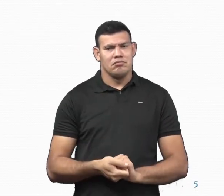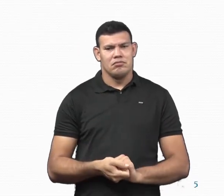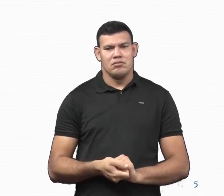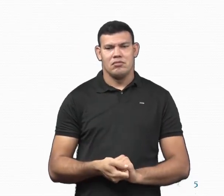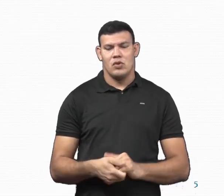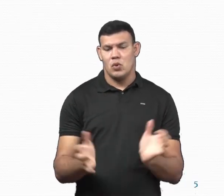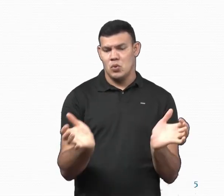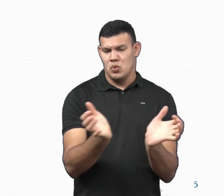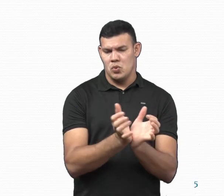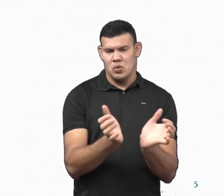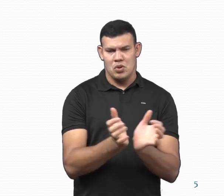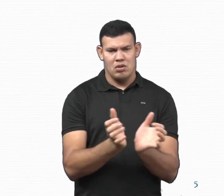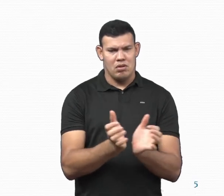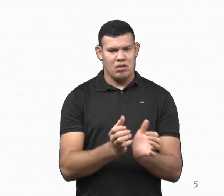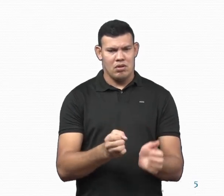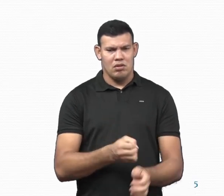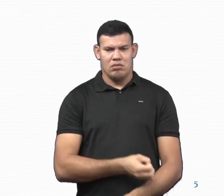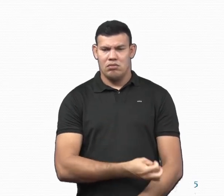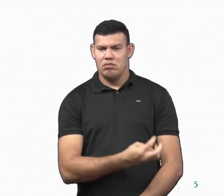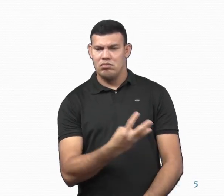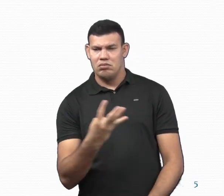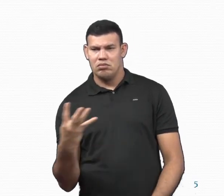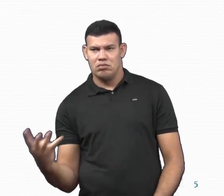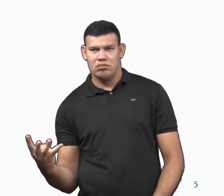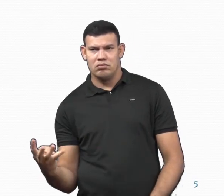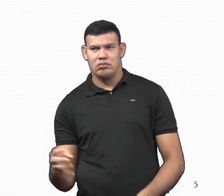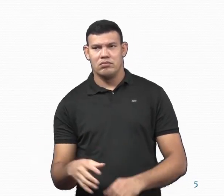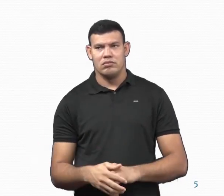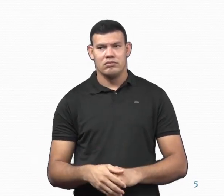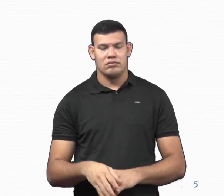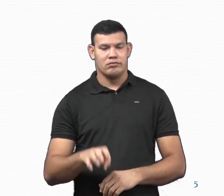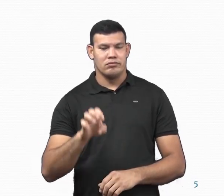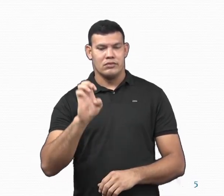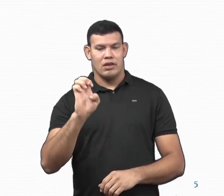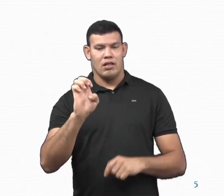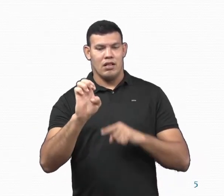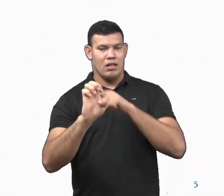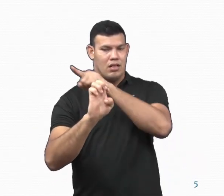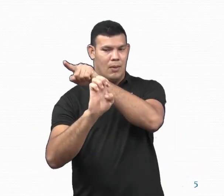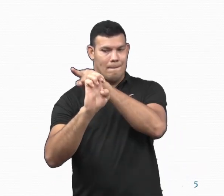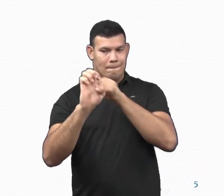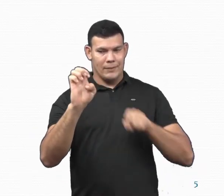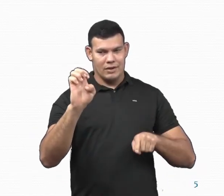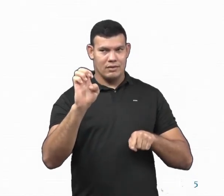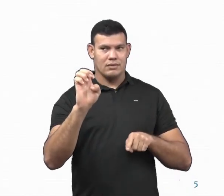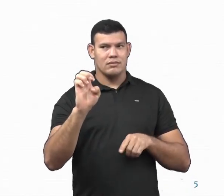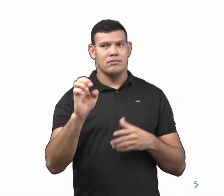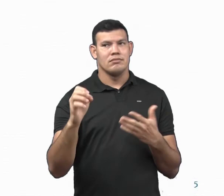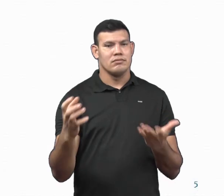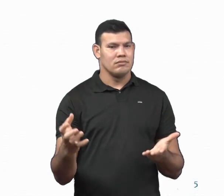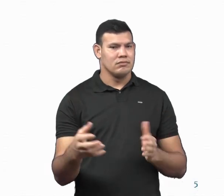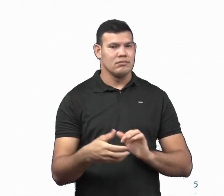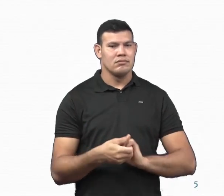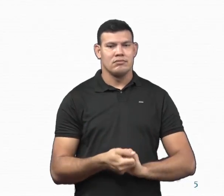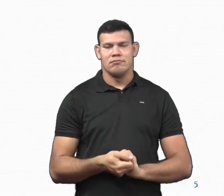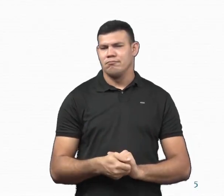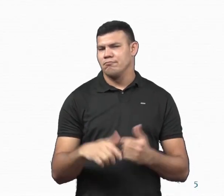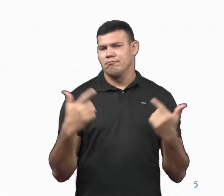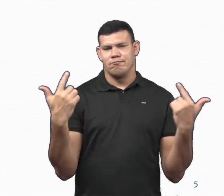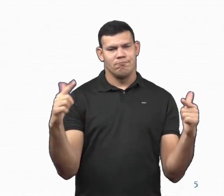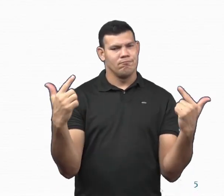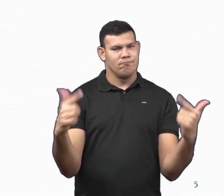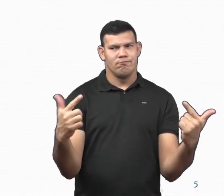no conjunto dos números inteiros. Esse ezinho ao contrário significa existir. Quando ele está cortado, ele que